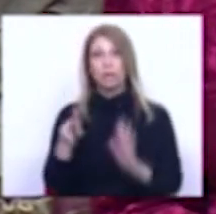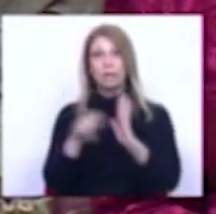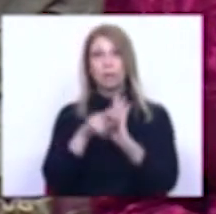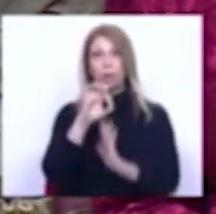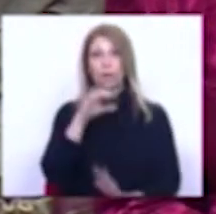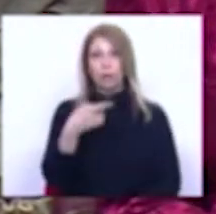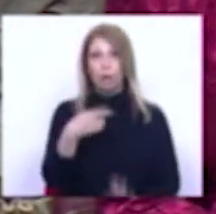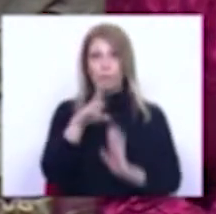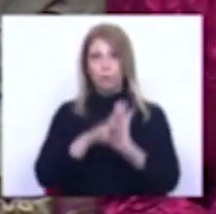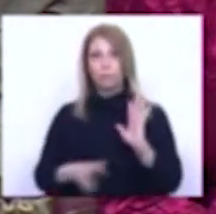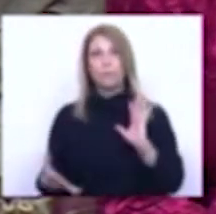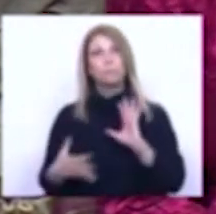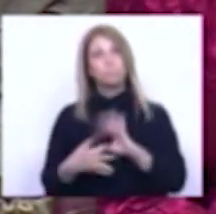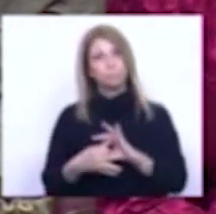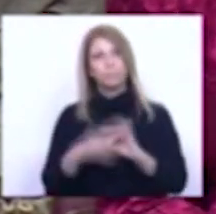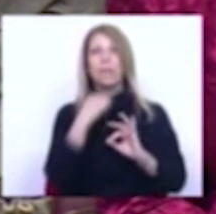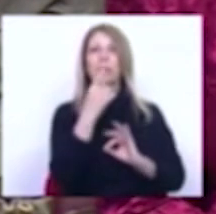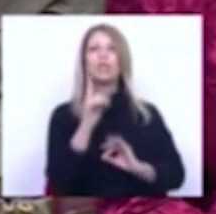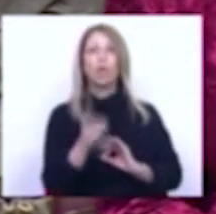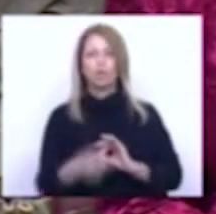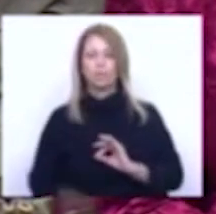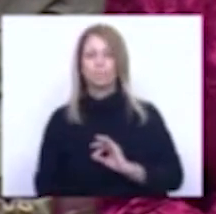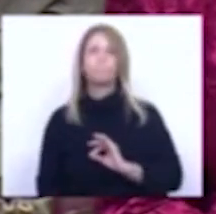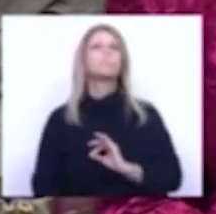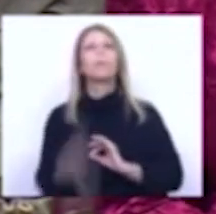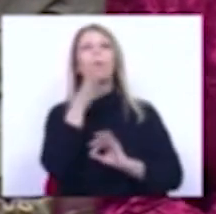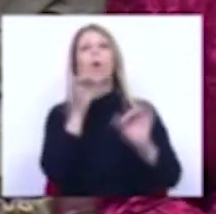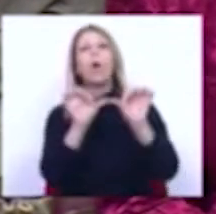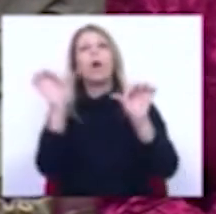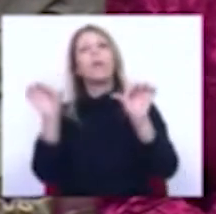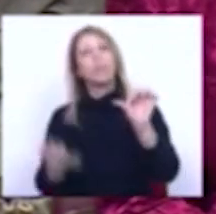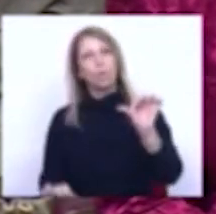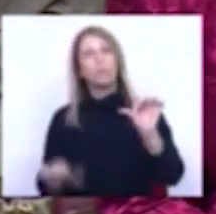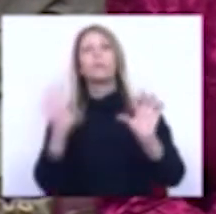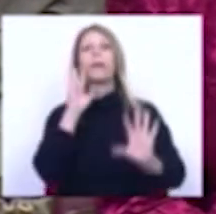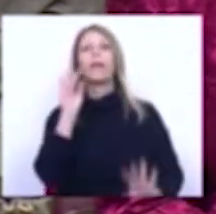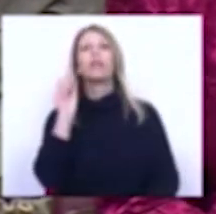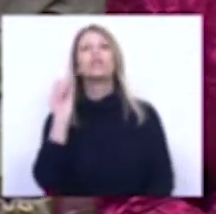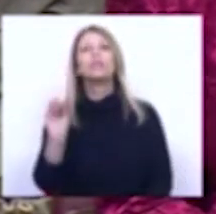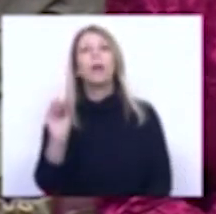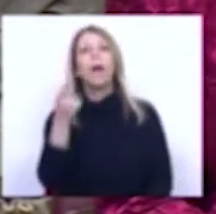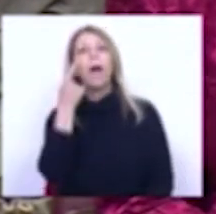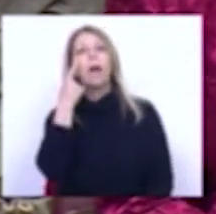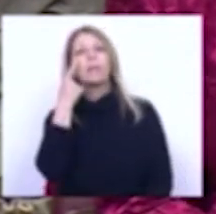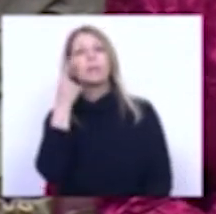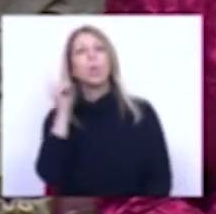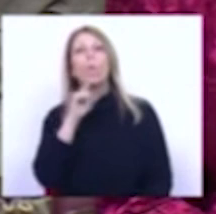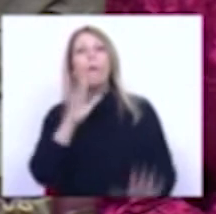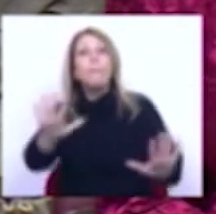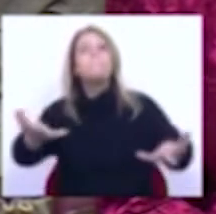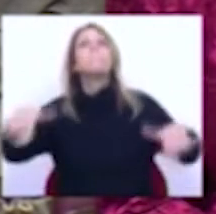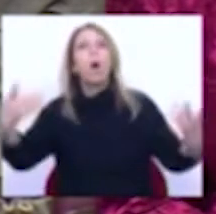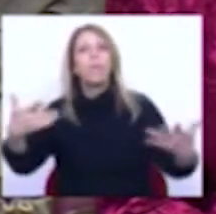89 do Regimento determina o seguinte. O orador é advertido, não é pode ser advertido,